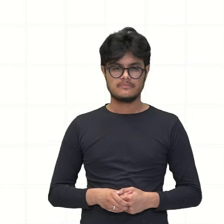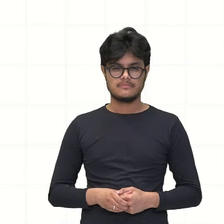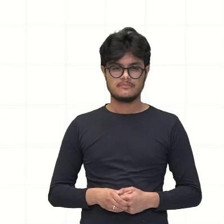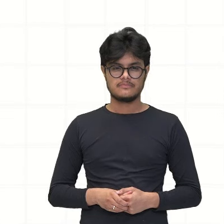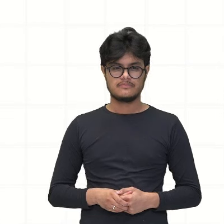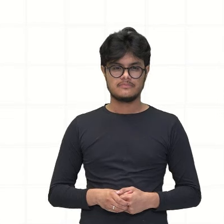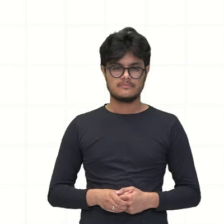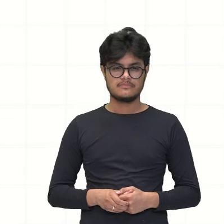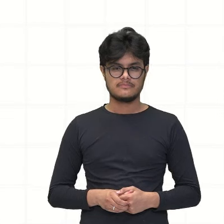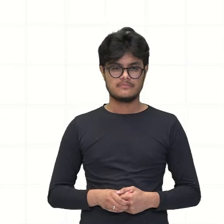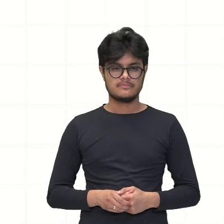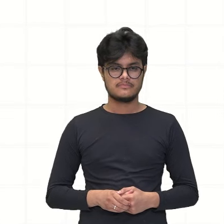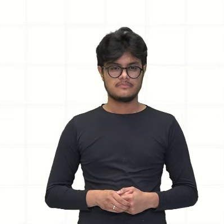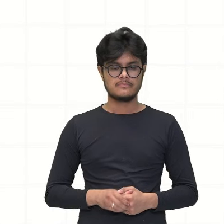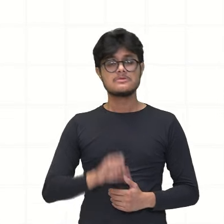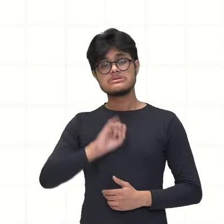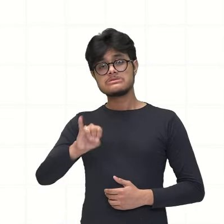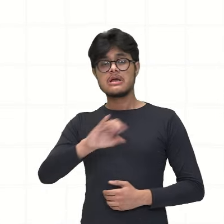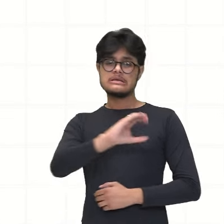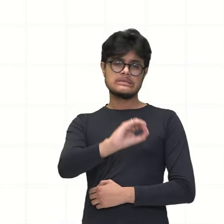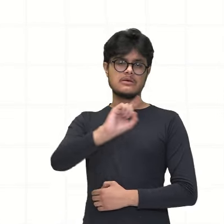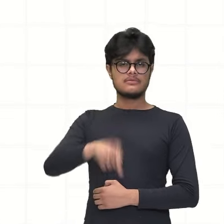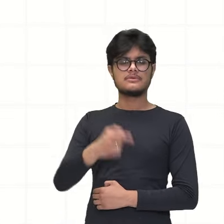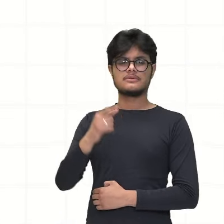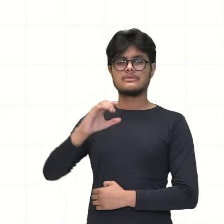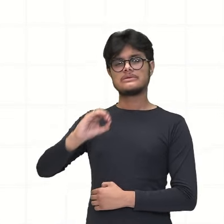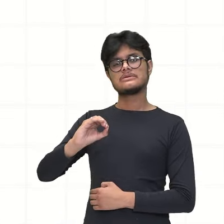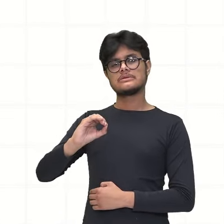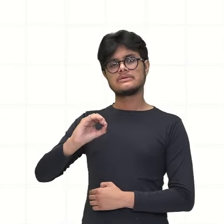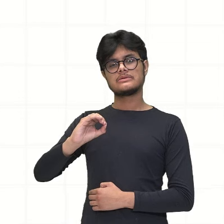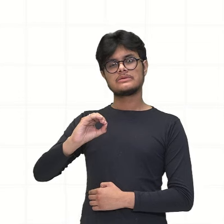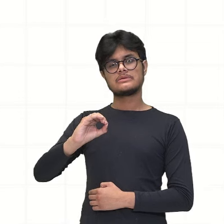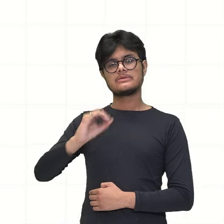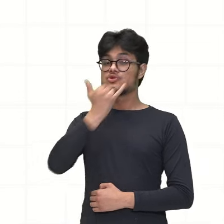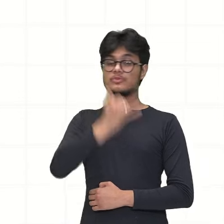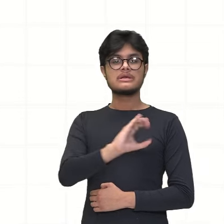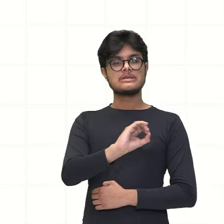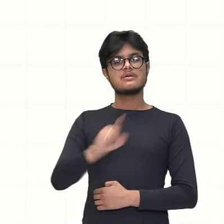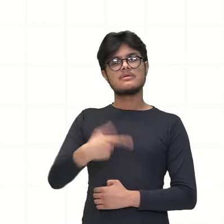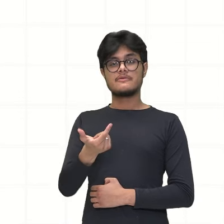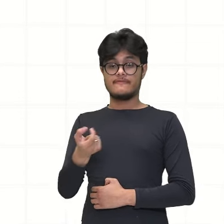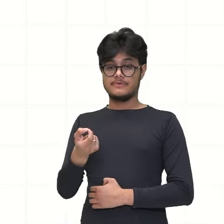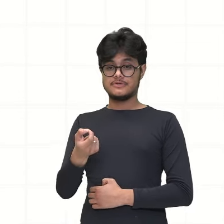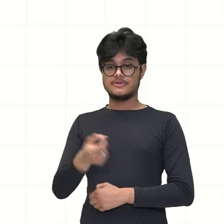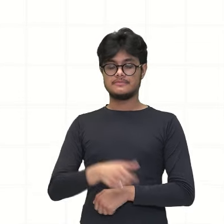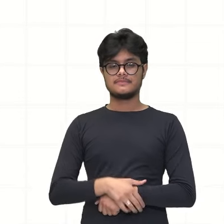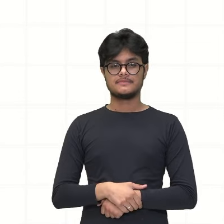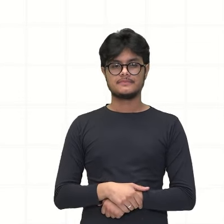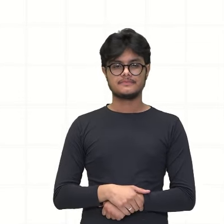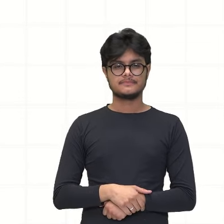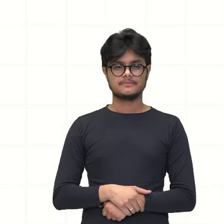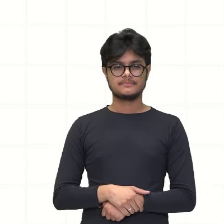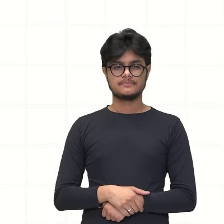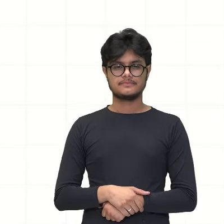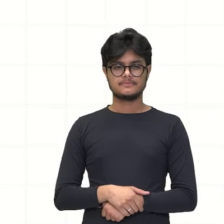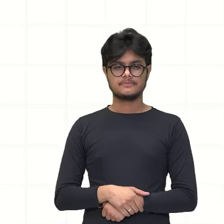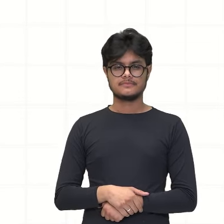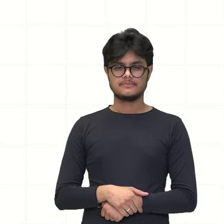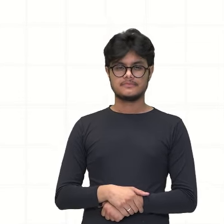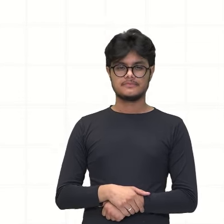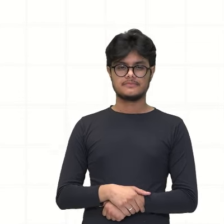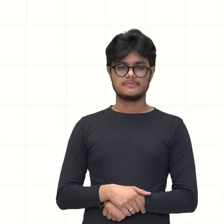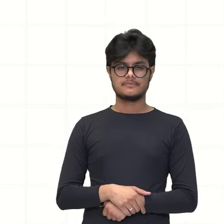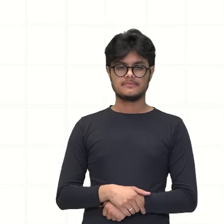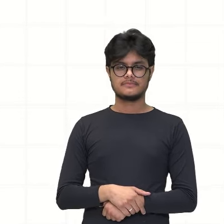aí, quando eu divido por 100, eu ando com a casa 2 vezes, né? Com a vírgula 2 vezes para frente